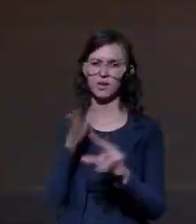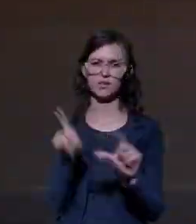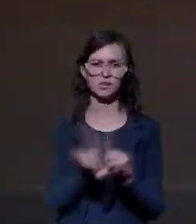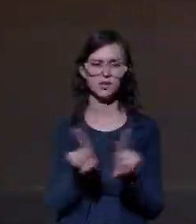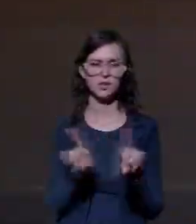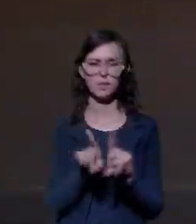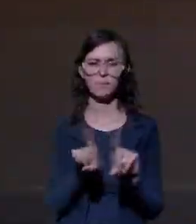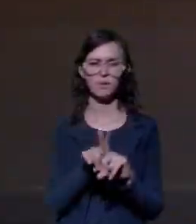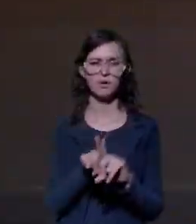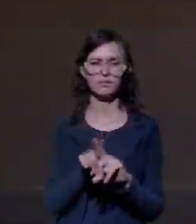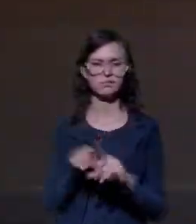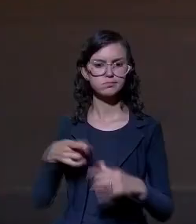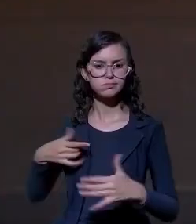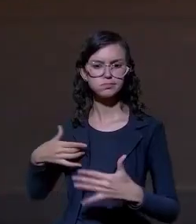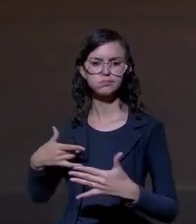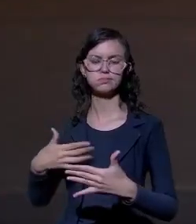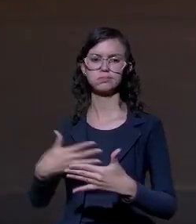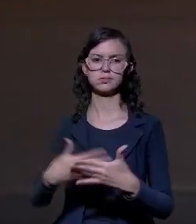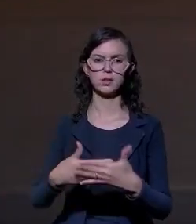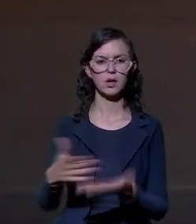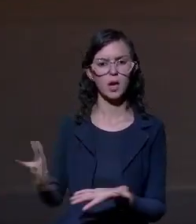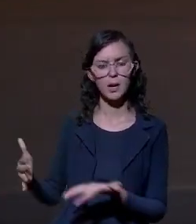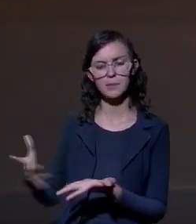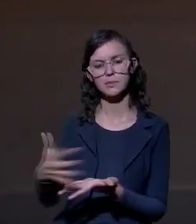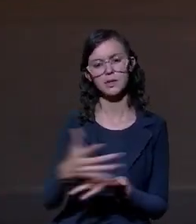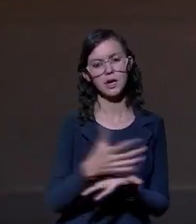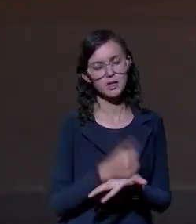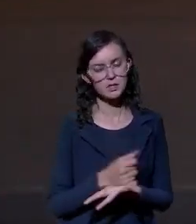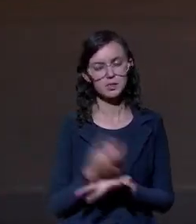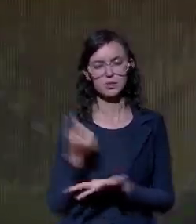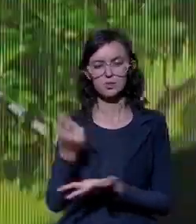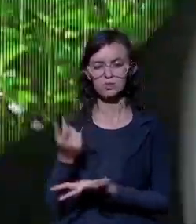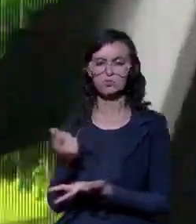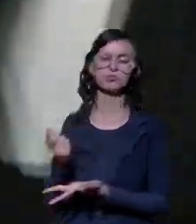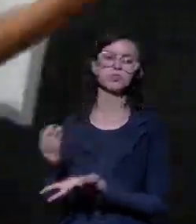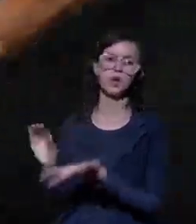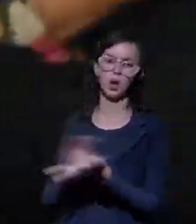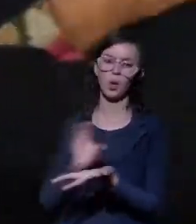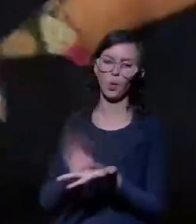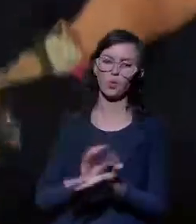nessa trilha de pavimentação, de captação de recursos externos.